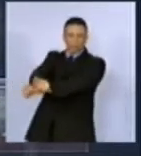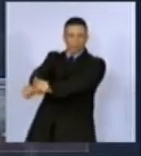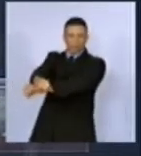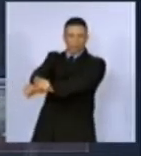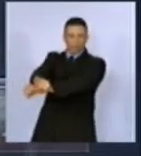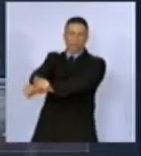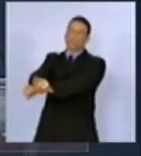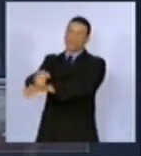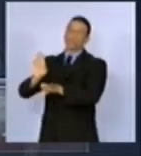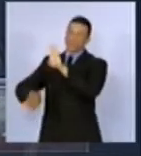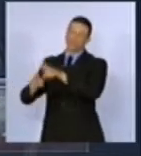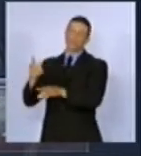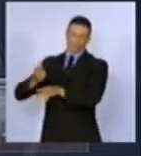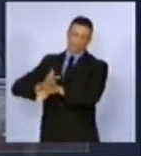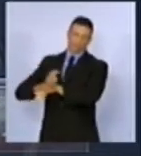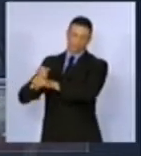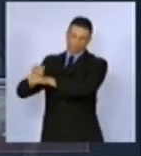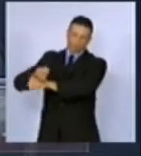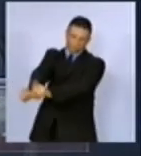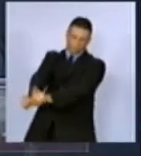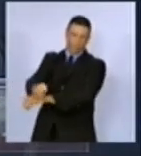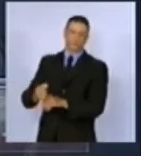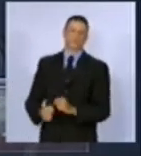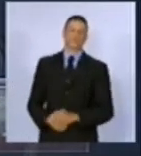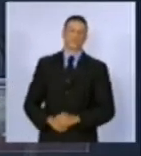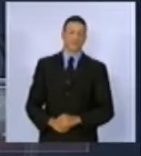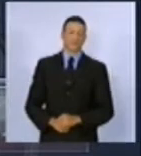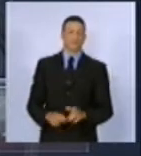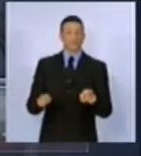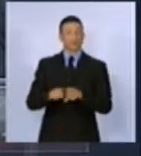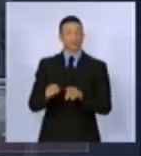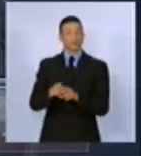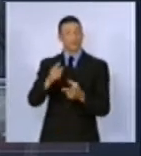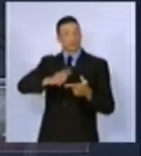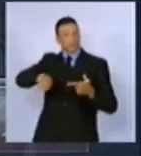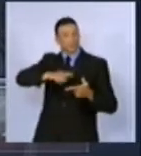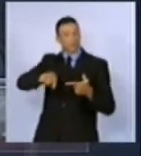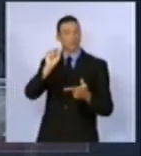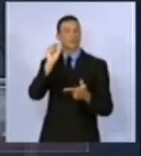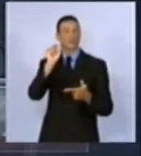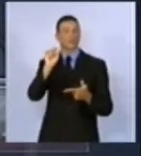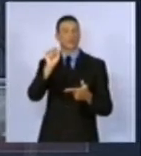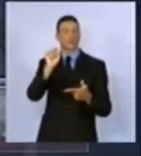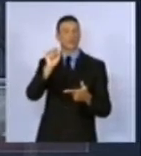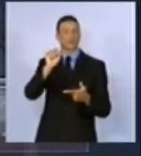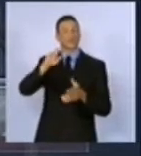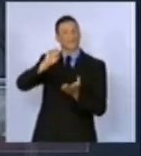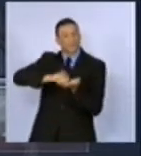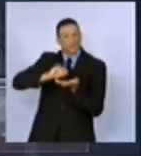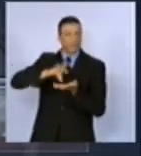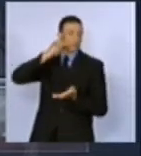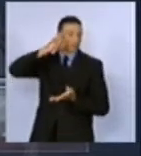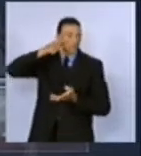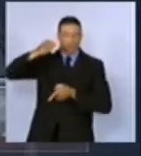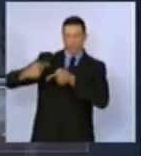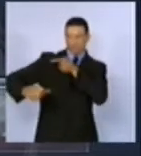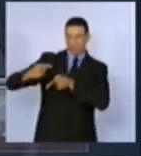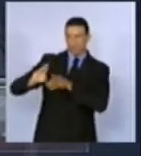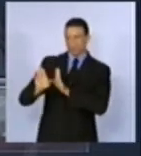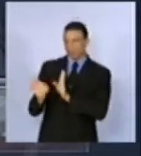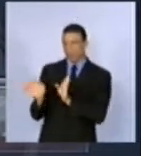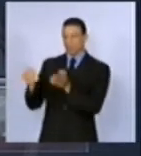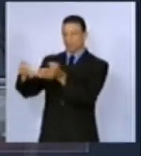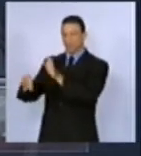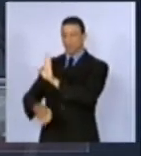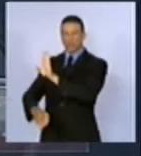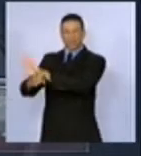setor mais distante né que eu tô em geral nós temos também um problema que é uma inexistência de políticas específicas para esse público que